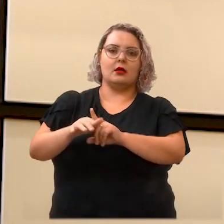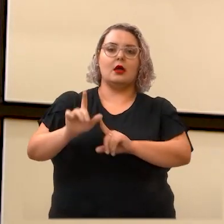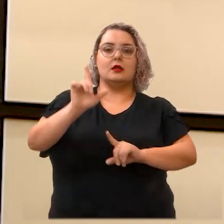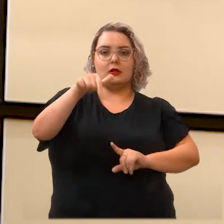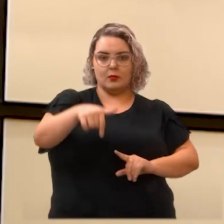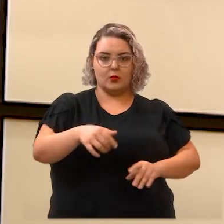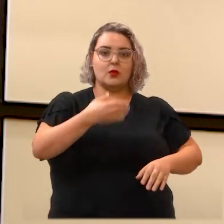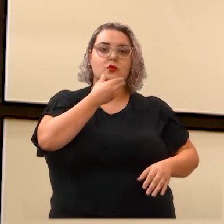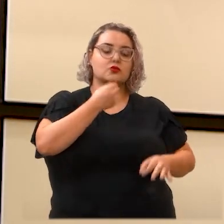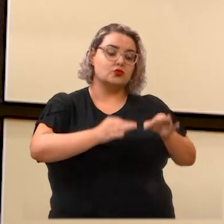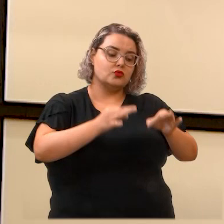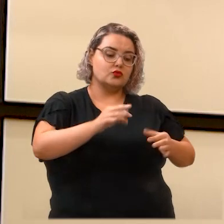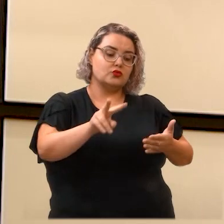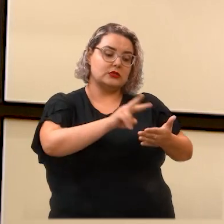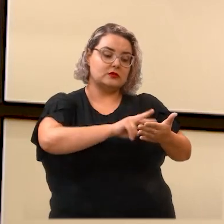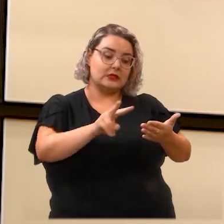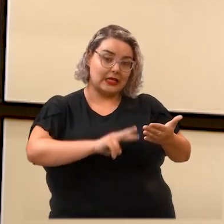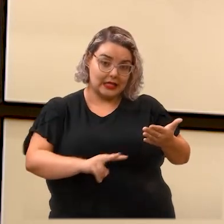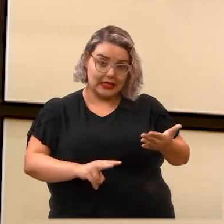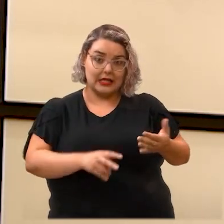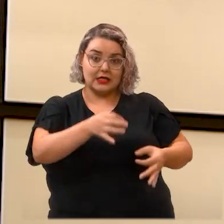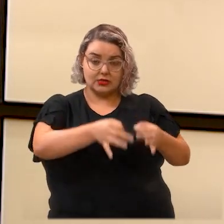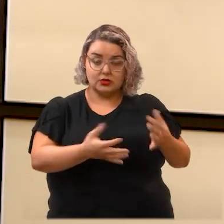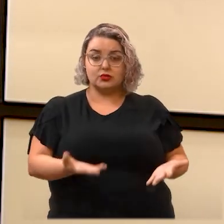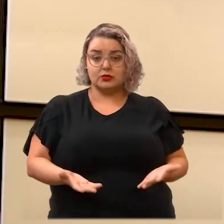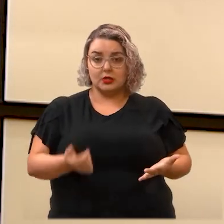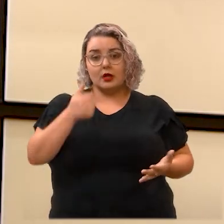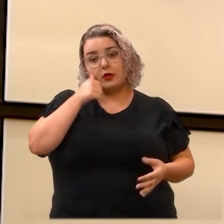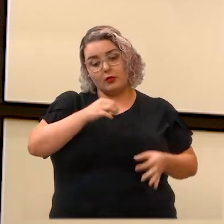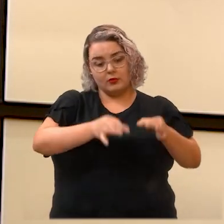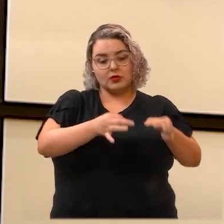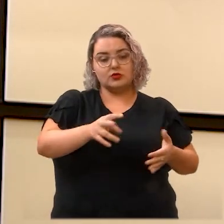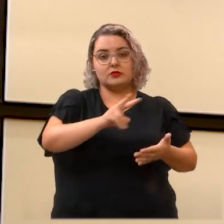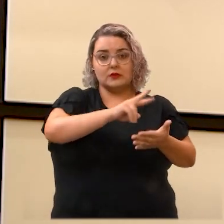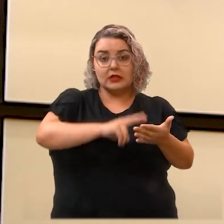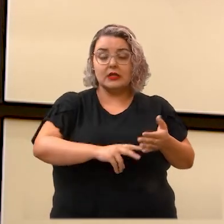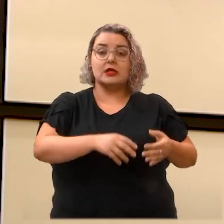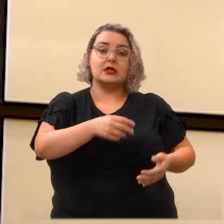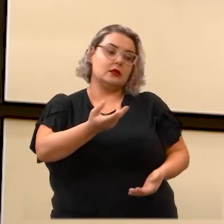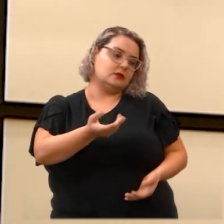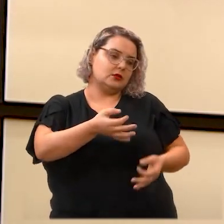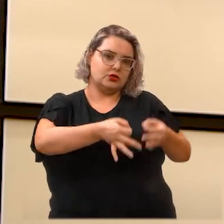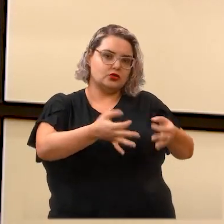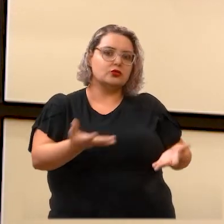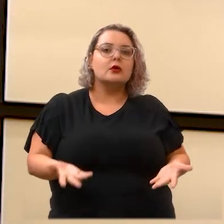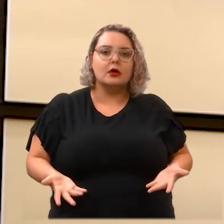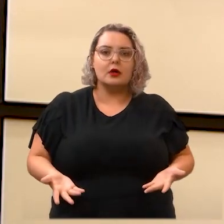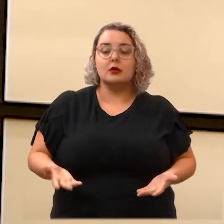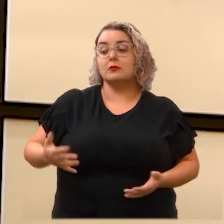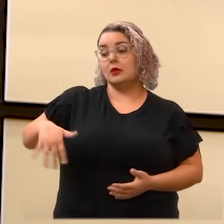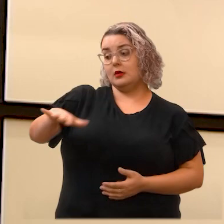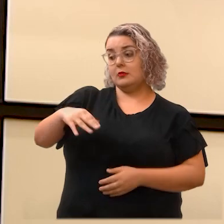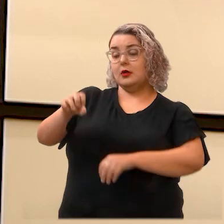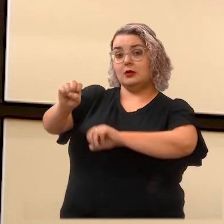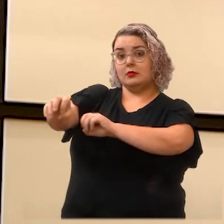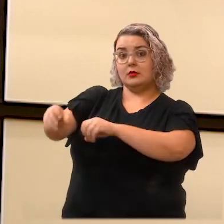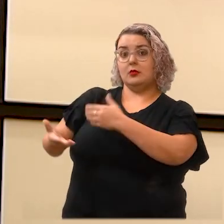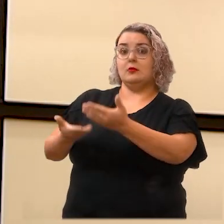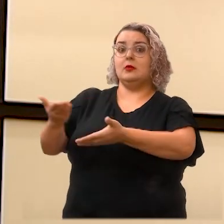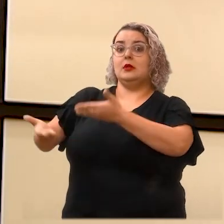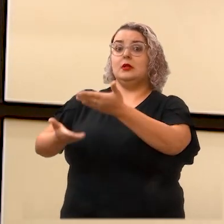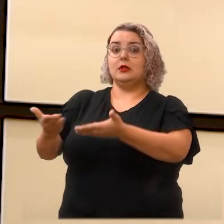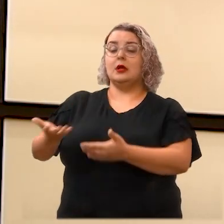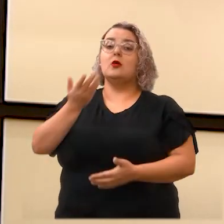e vai julgar Então você tem que ter noção de direito agora se você vai para a área da Educação você tem que saber como cuidar como lidar com